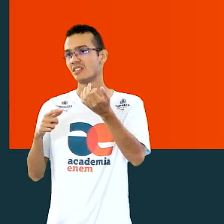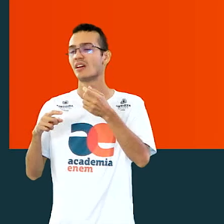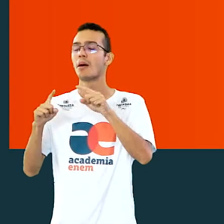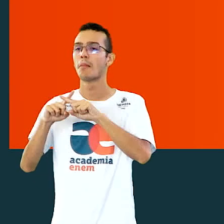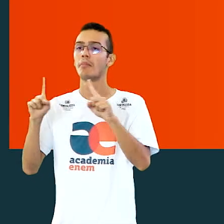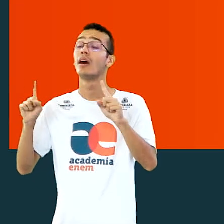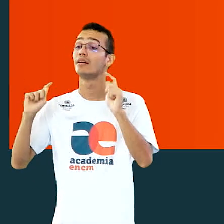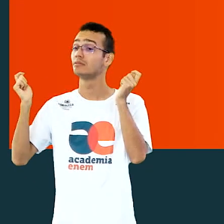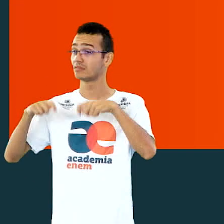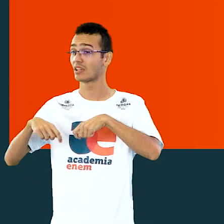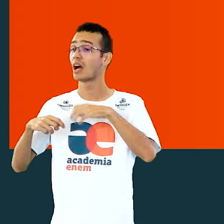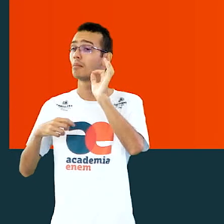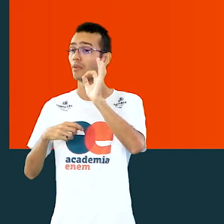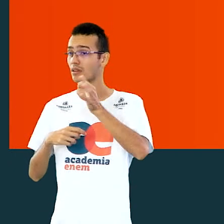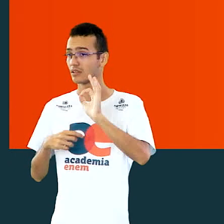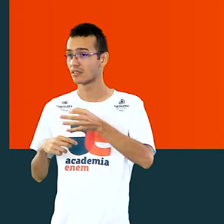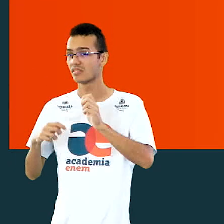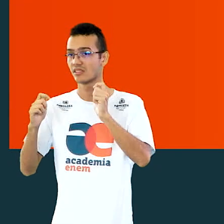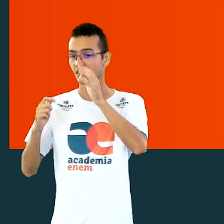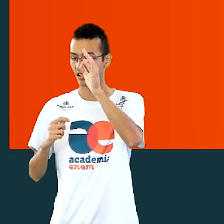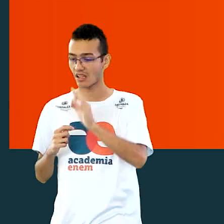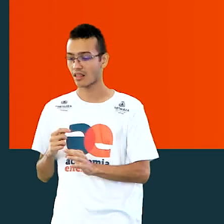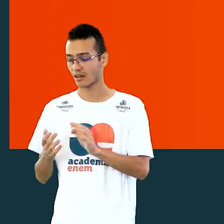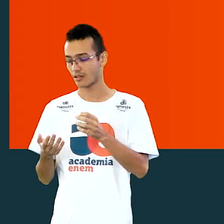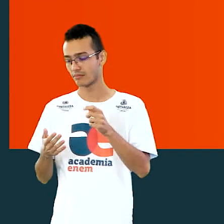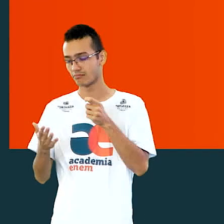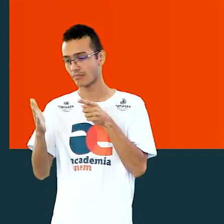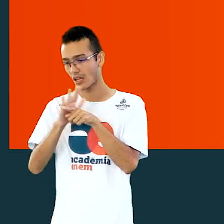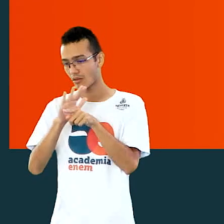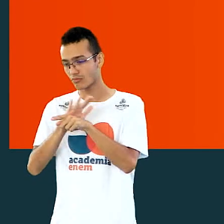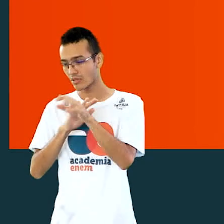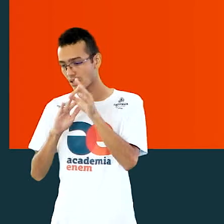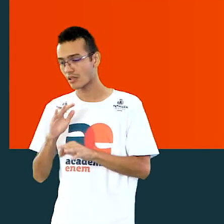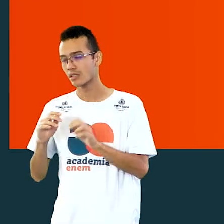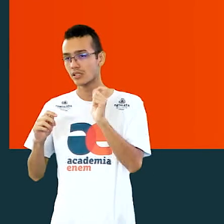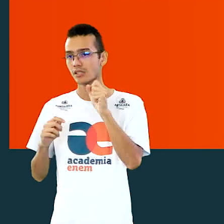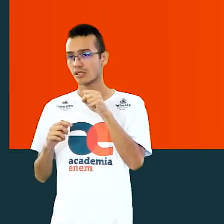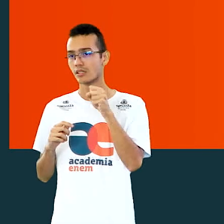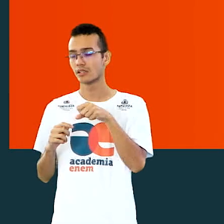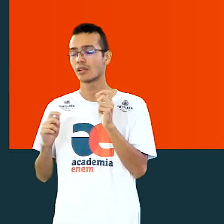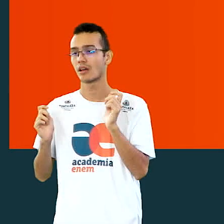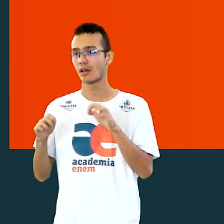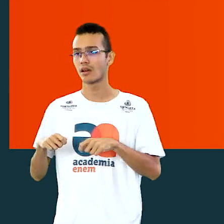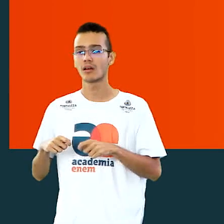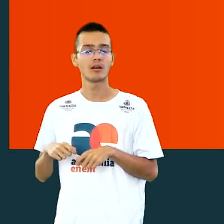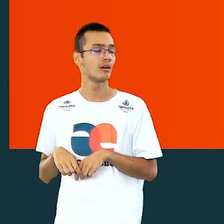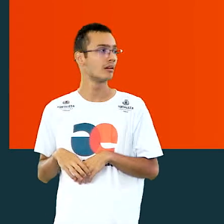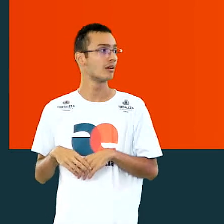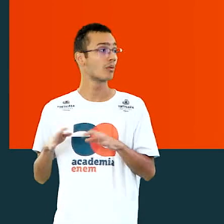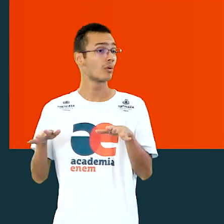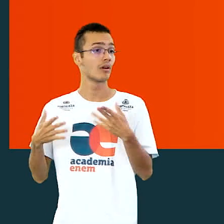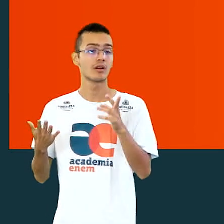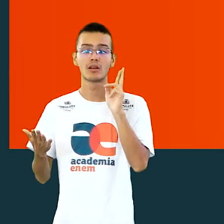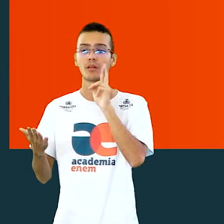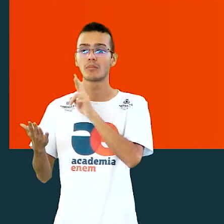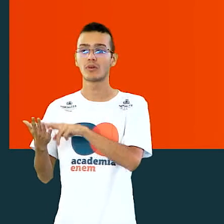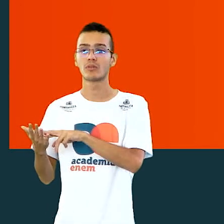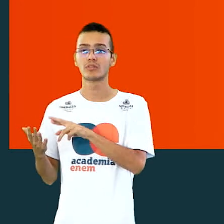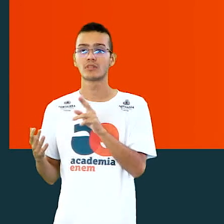do pensamento. Ficou claro, pessoal? Então, qual seria a resposta? Duas